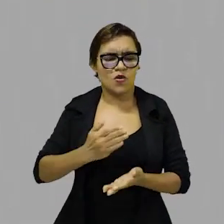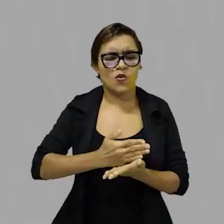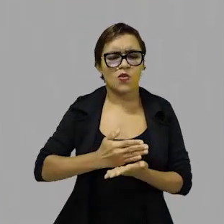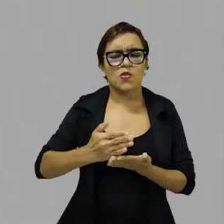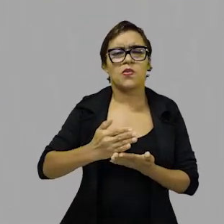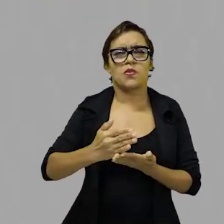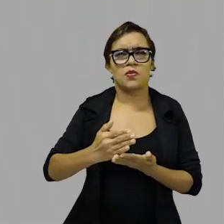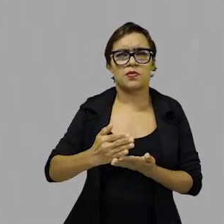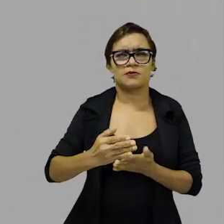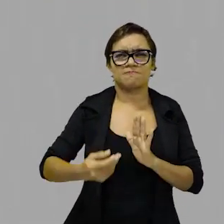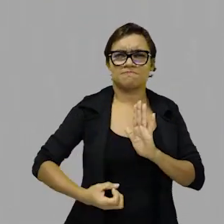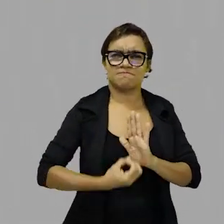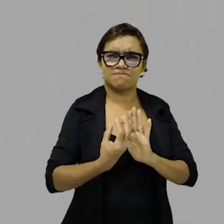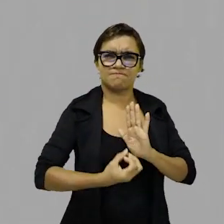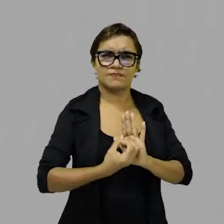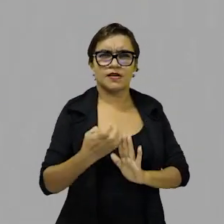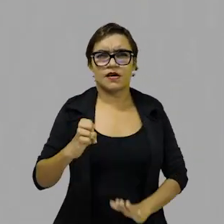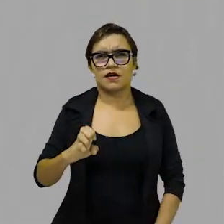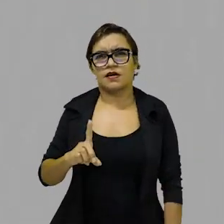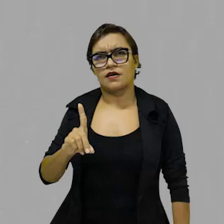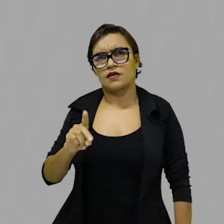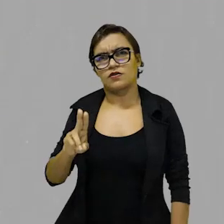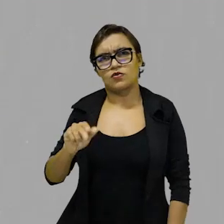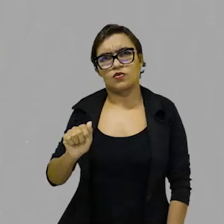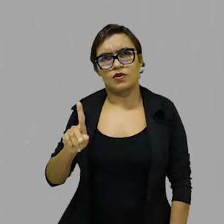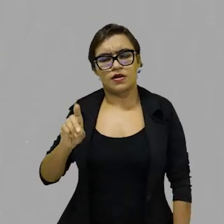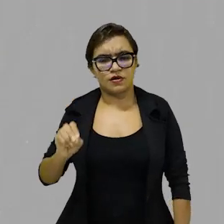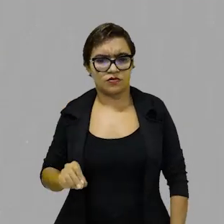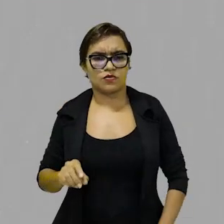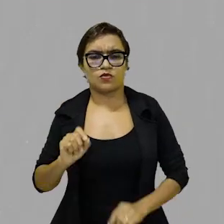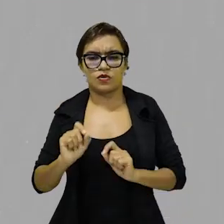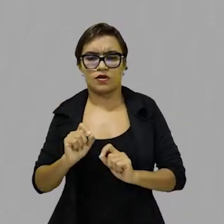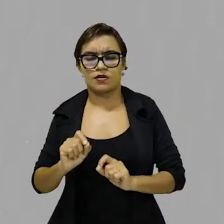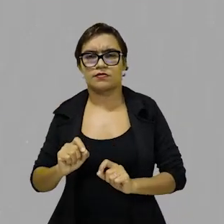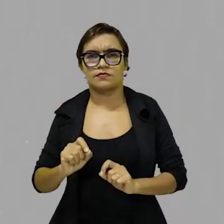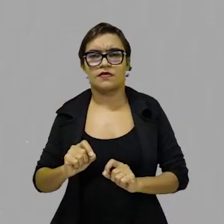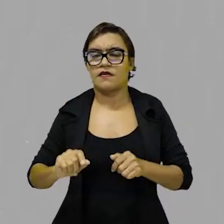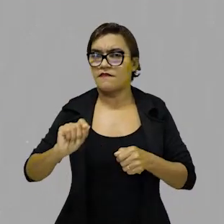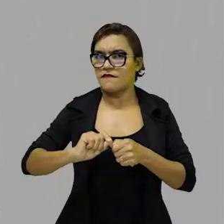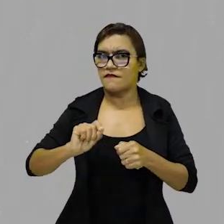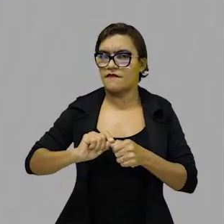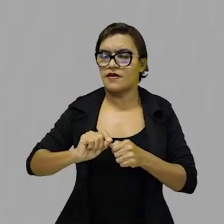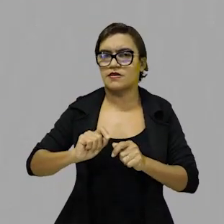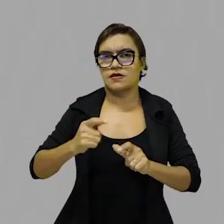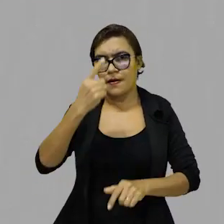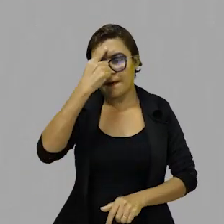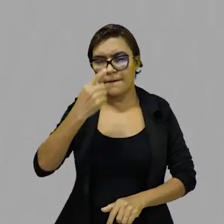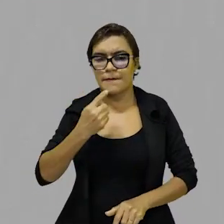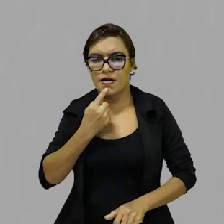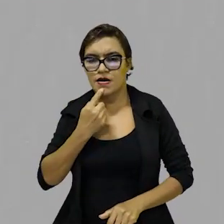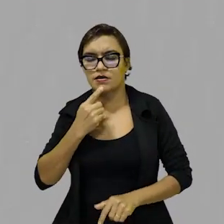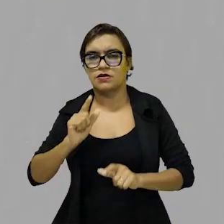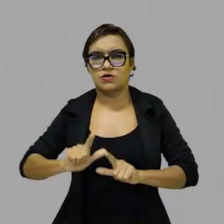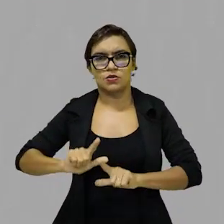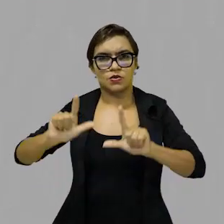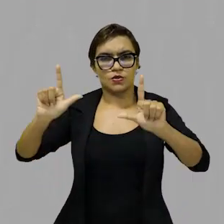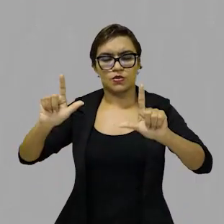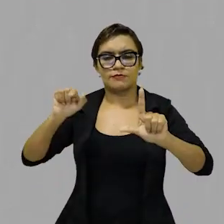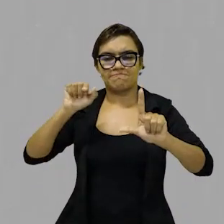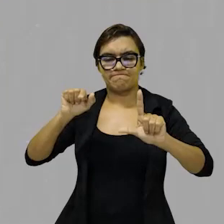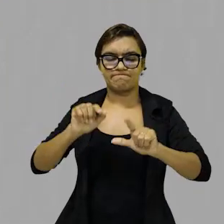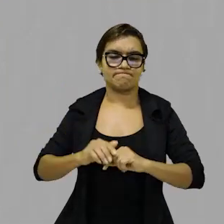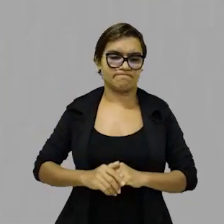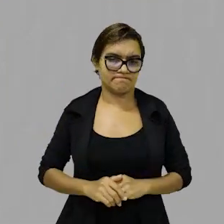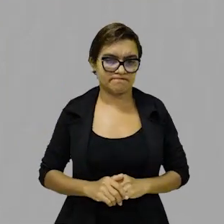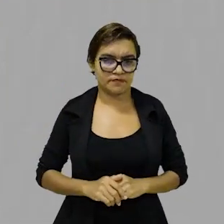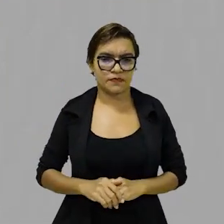inicial do expressionismo, que é o Edvard Munch. Ele trabalhava com imagens desfiguradas, sensação de angústia, desespero, partindo